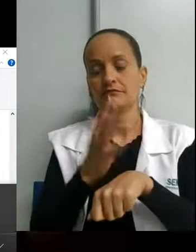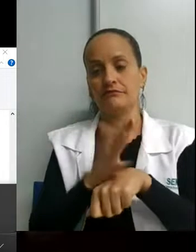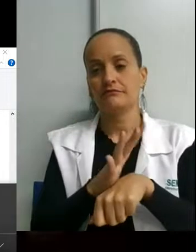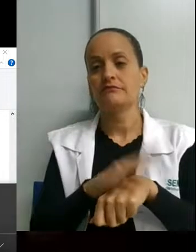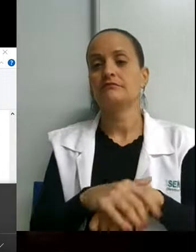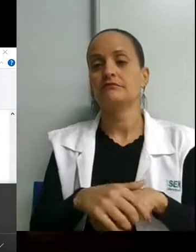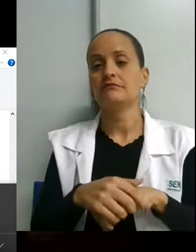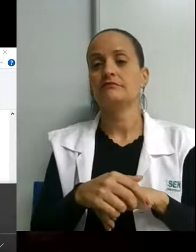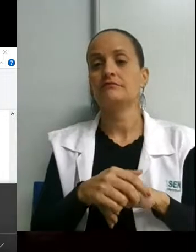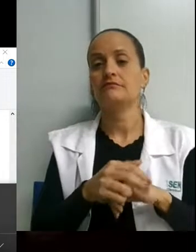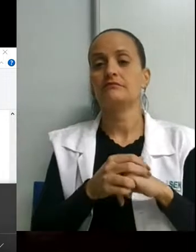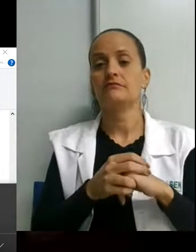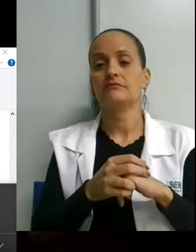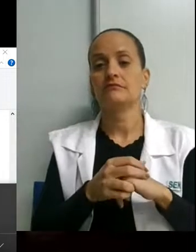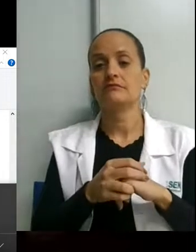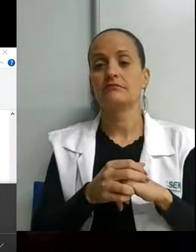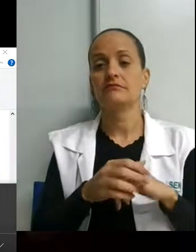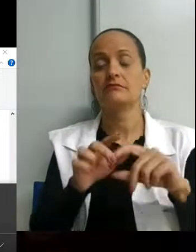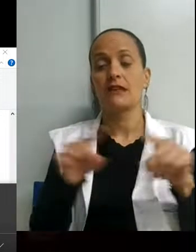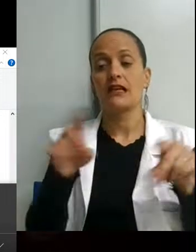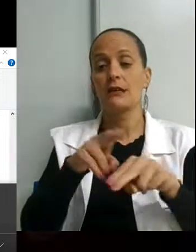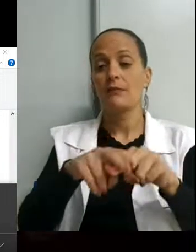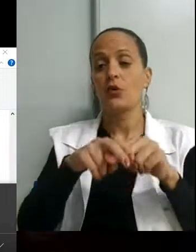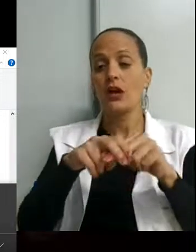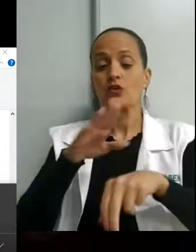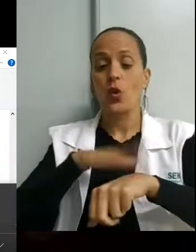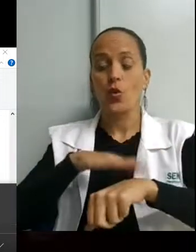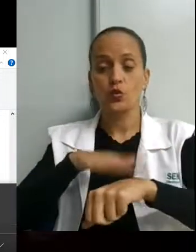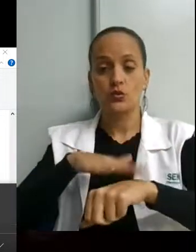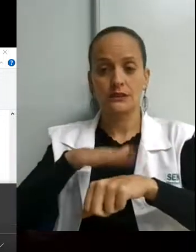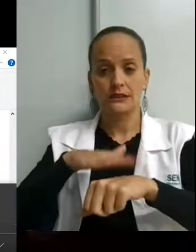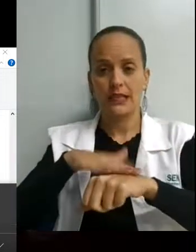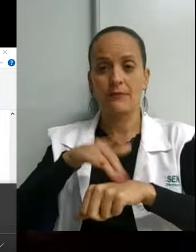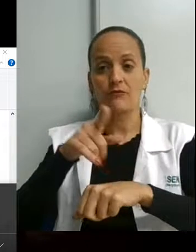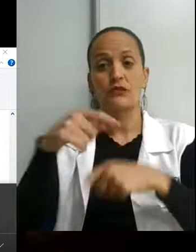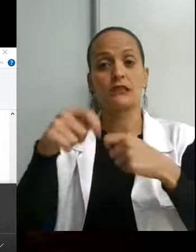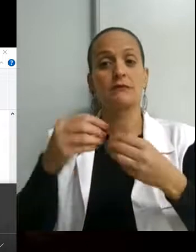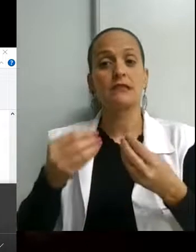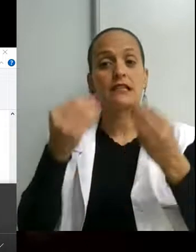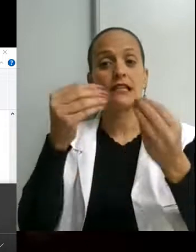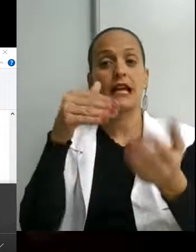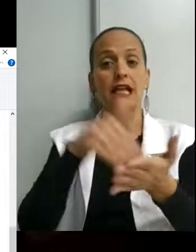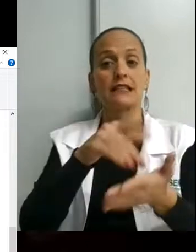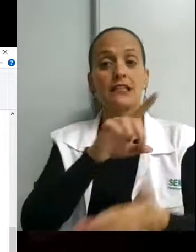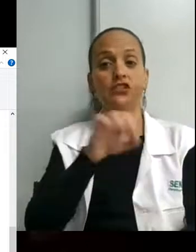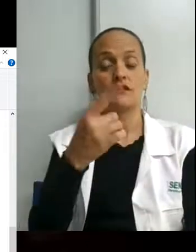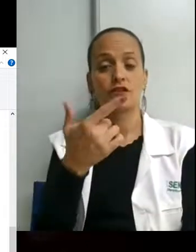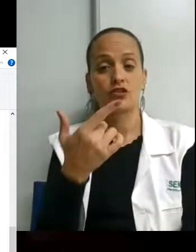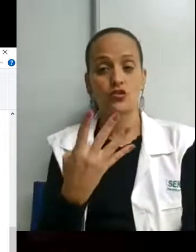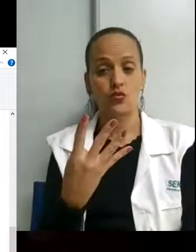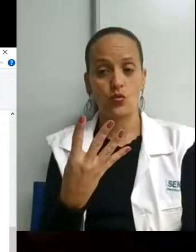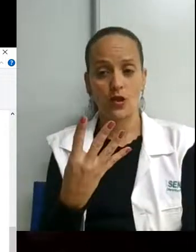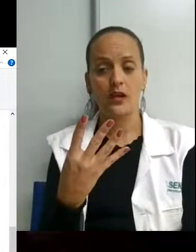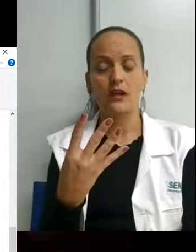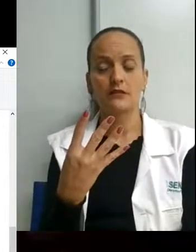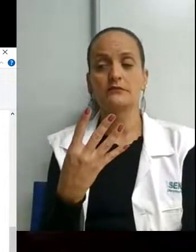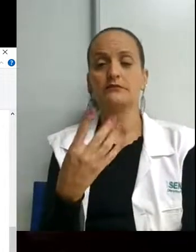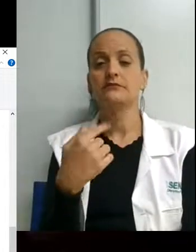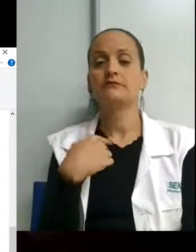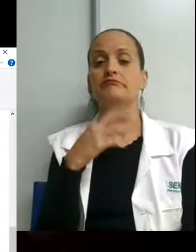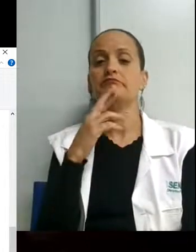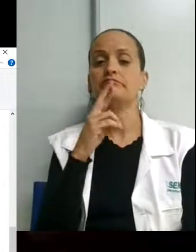um pouquinho apertado aí, né, o prazo para vocês, né, que vocês têm que entregar aí até dia 24 as atividades, o que eu